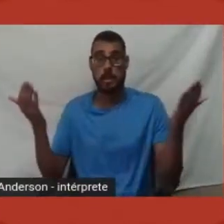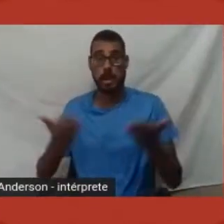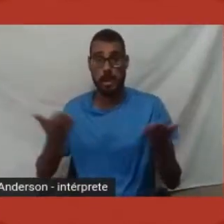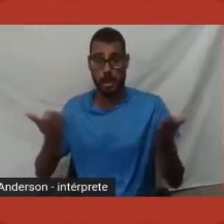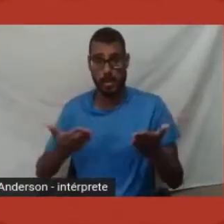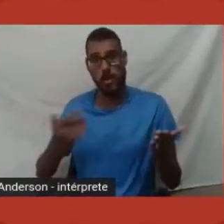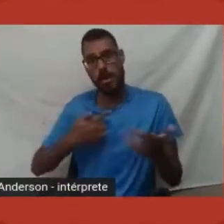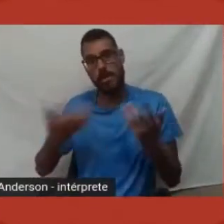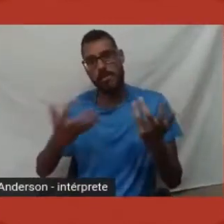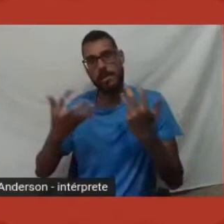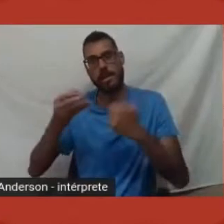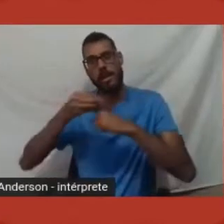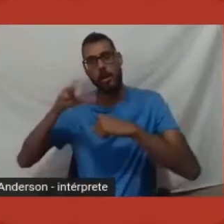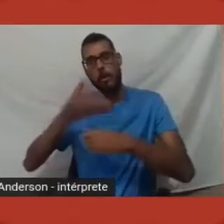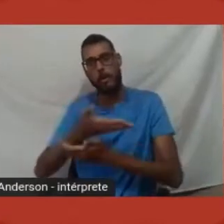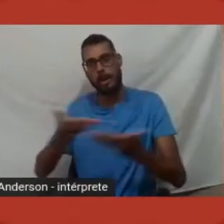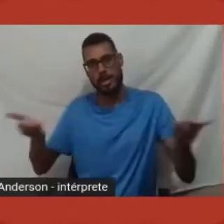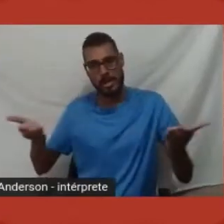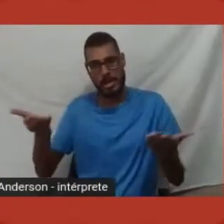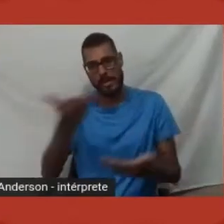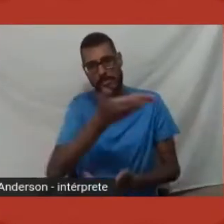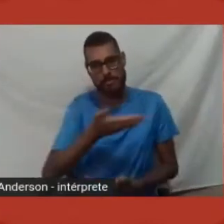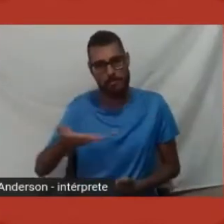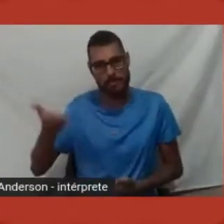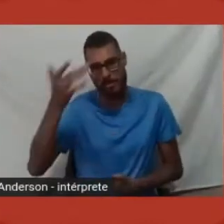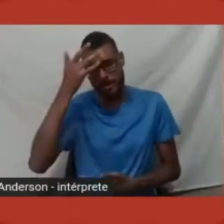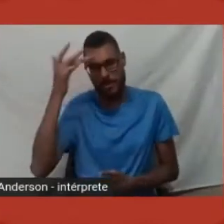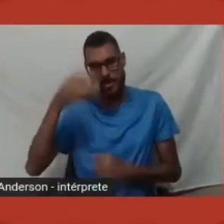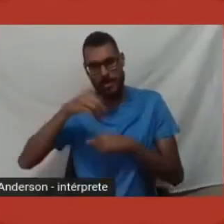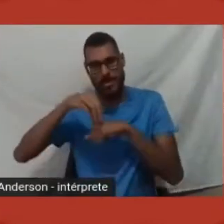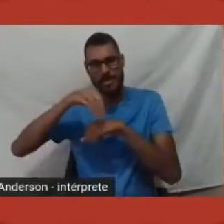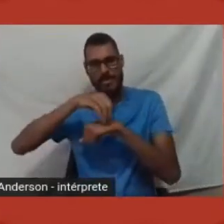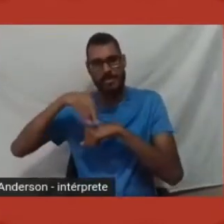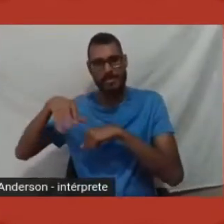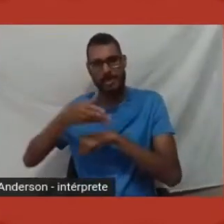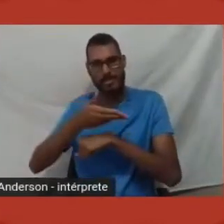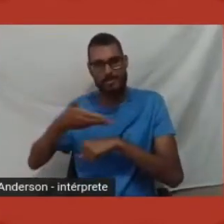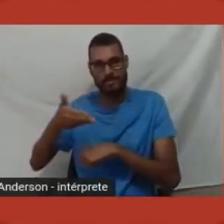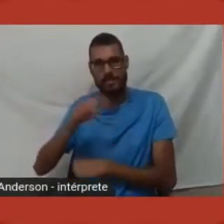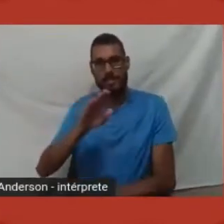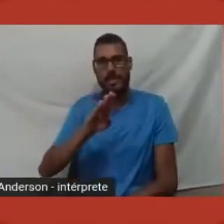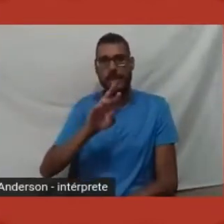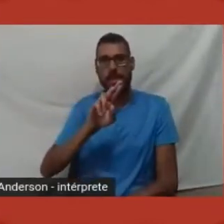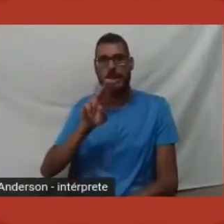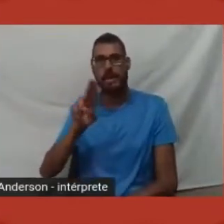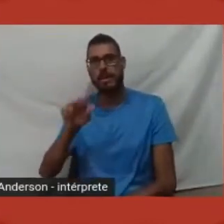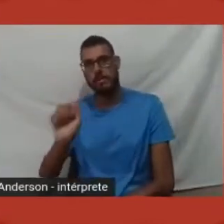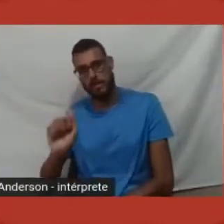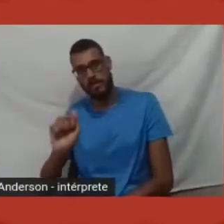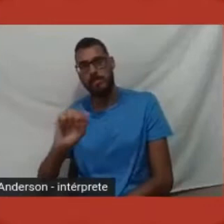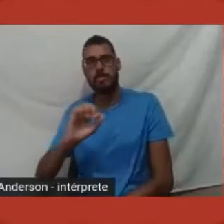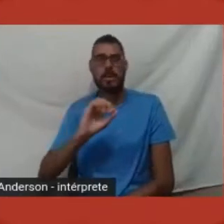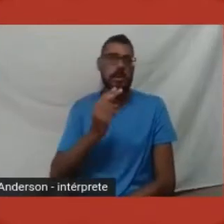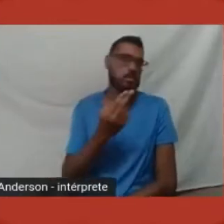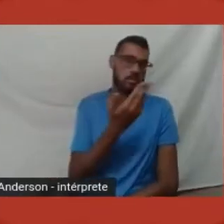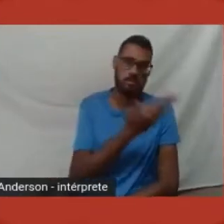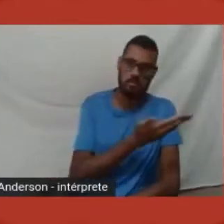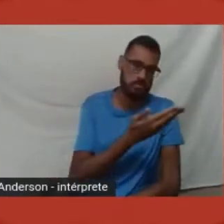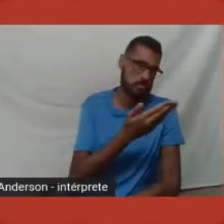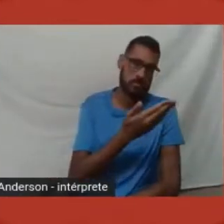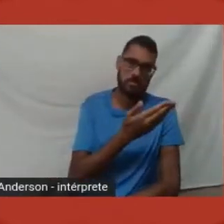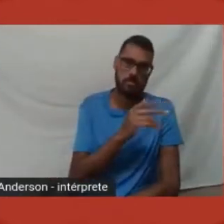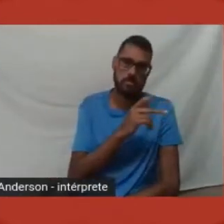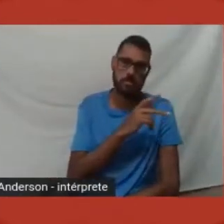compartilhar com os colegas aí, os facilitadores, né? A Bruna ou o professor Paterlini, ou a professora Bruna, se alguém